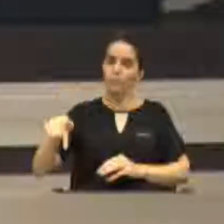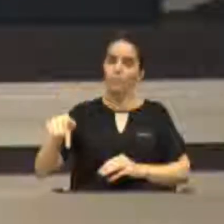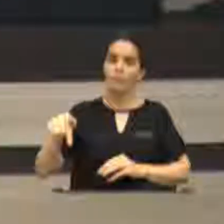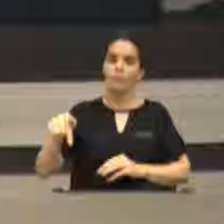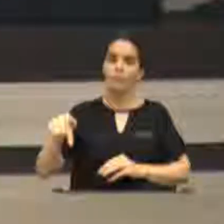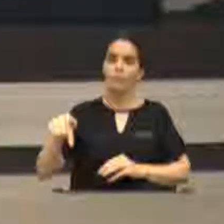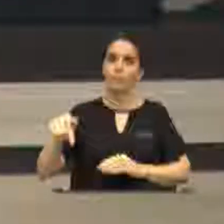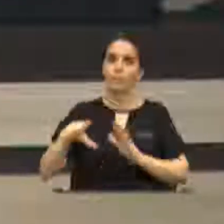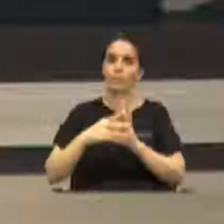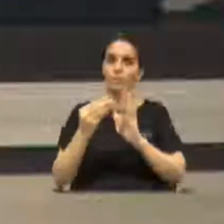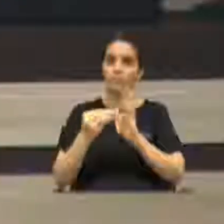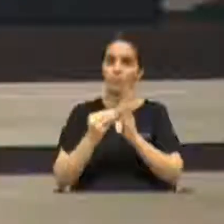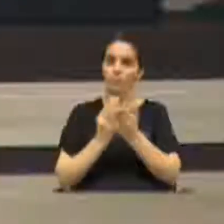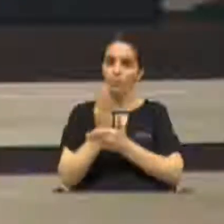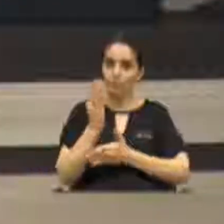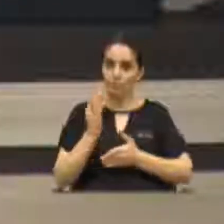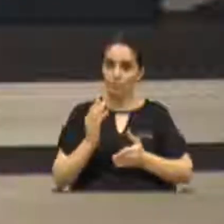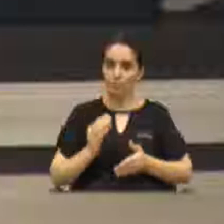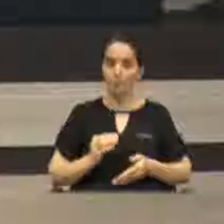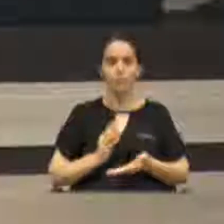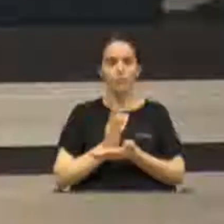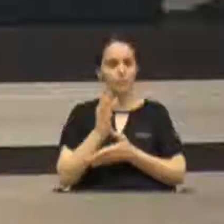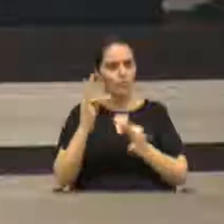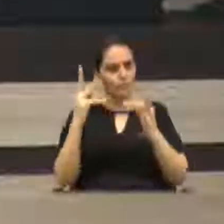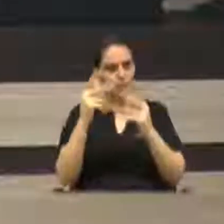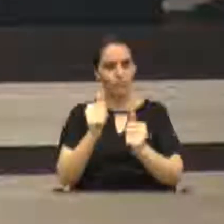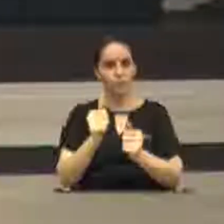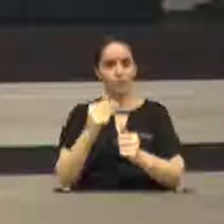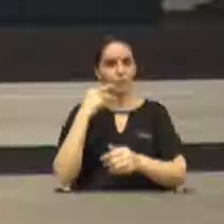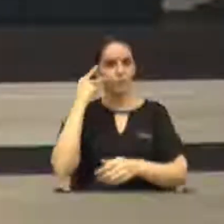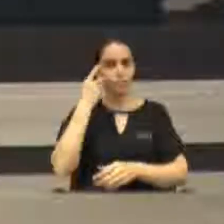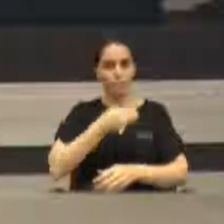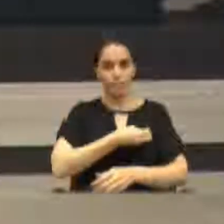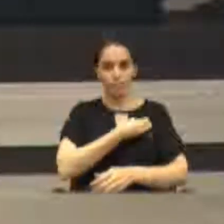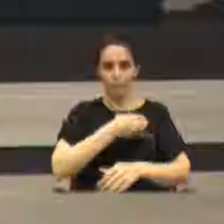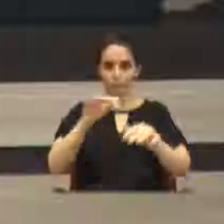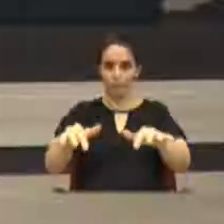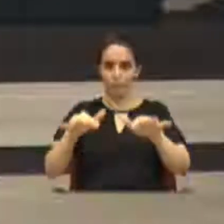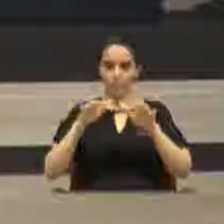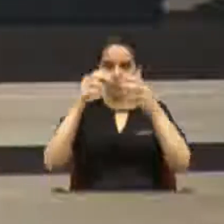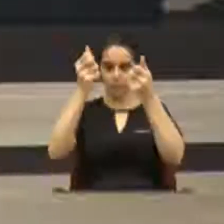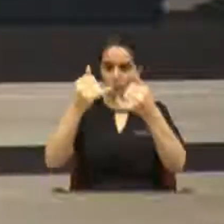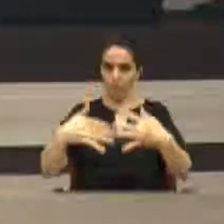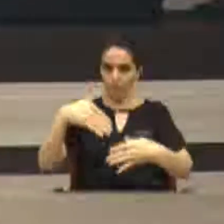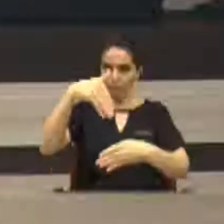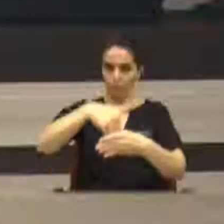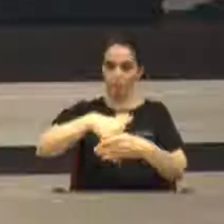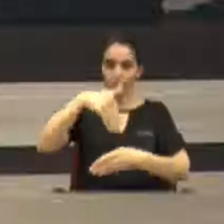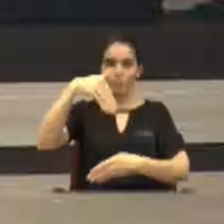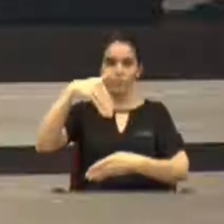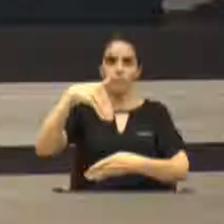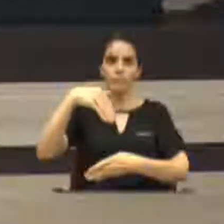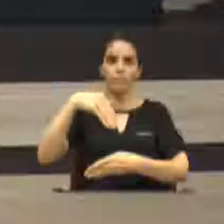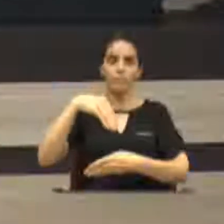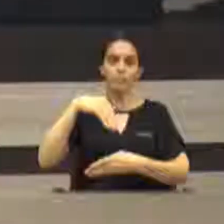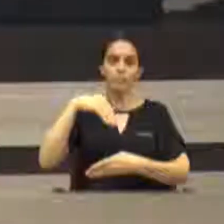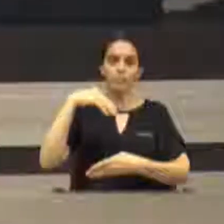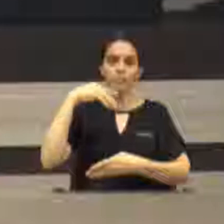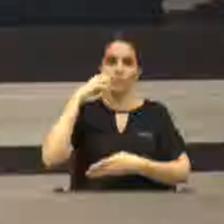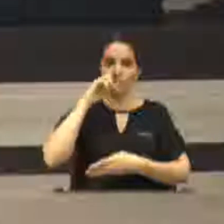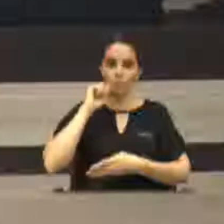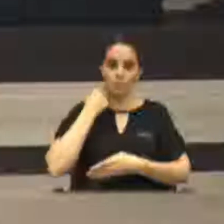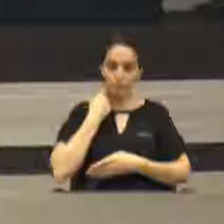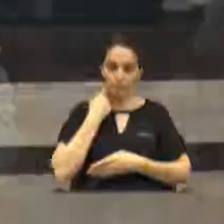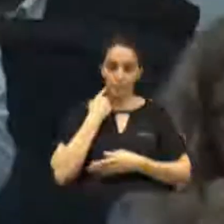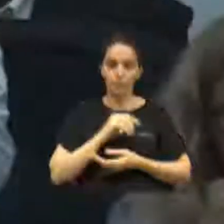293/2017, com a emenda aprovada, foi aprovada por todos os vereadores presentes no plenário. Para justificativa de voto, o vereador